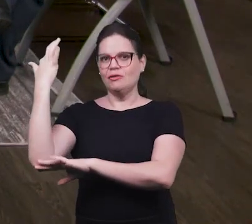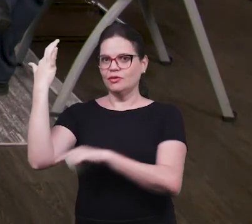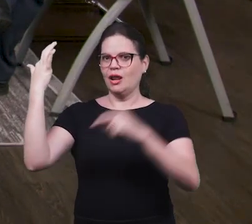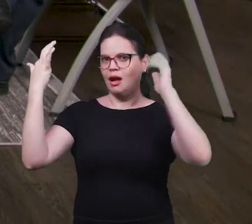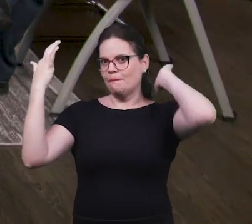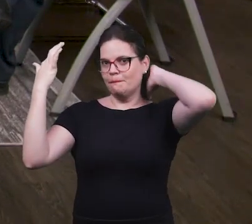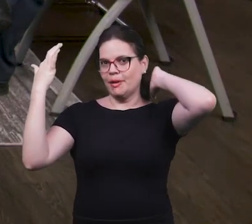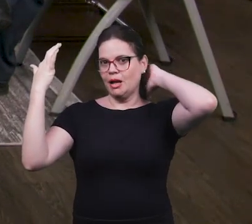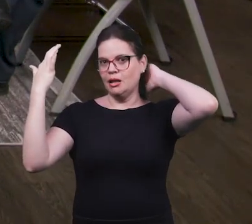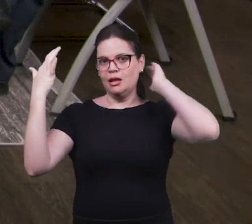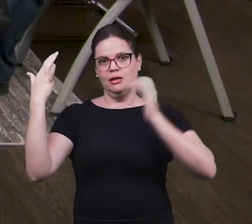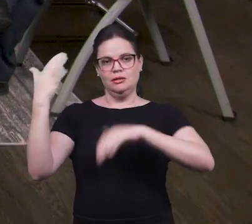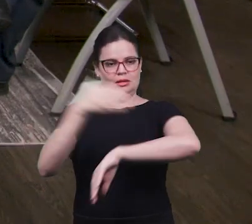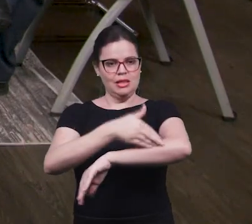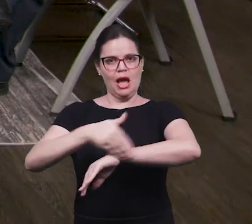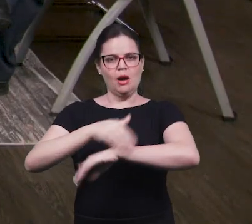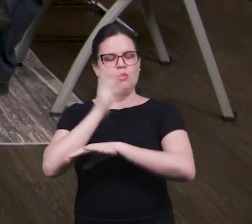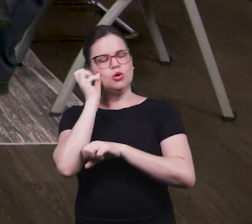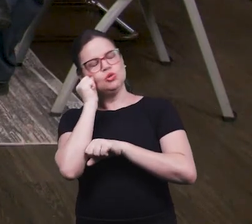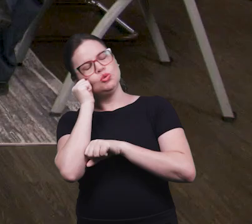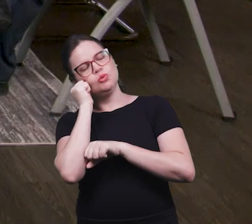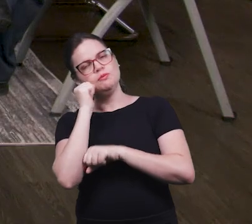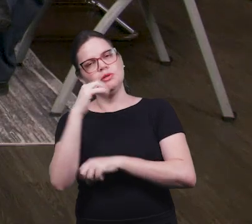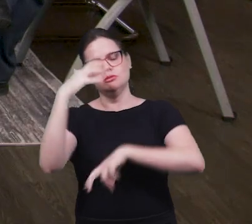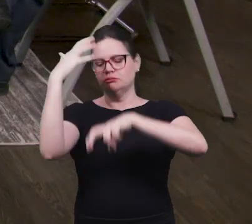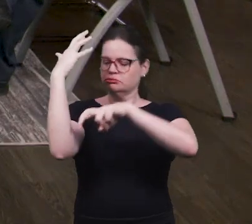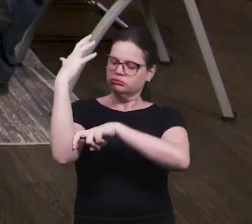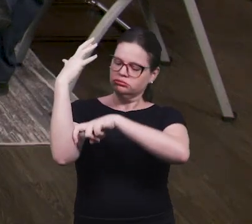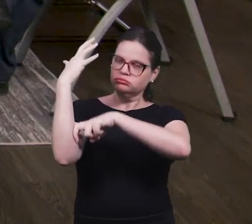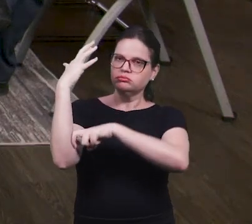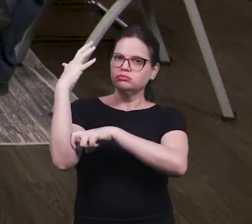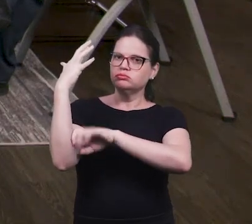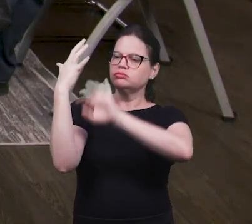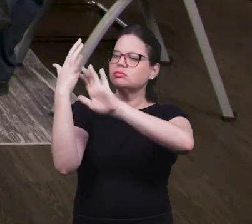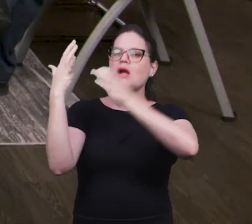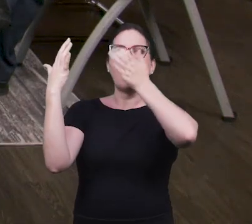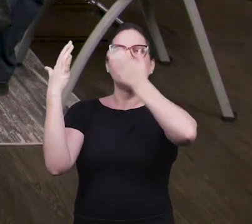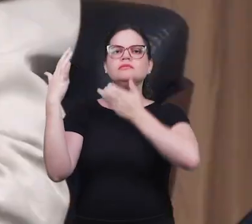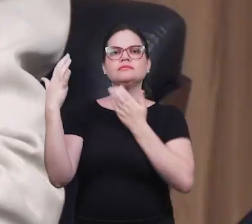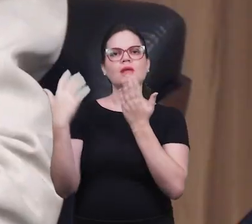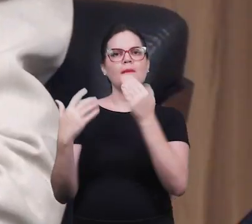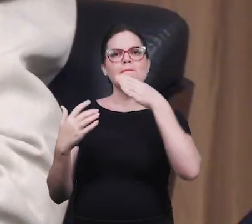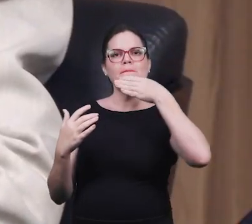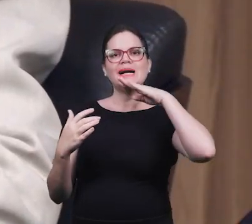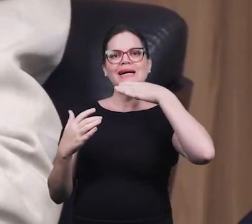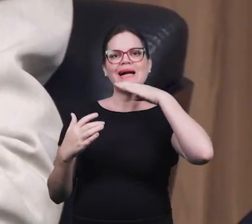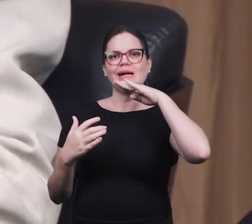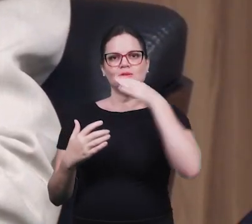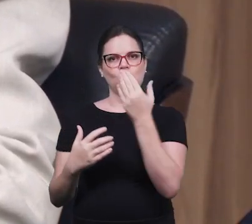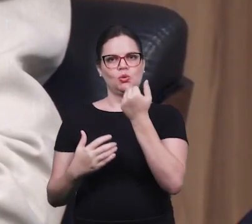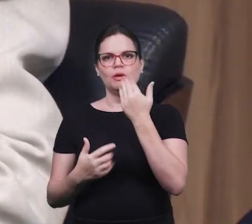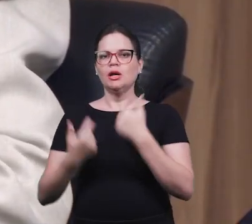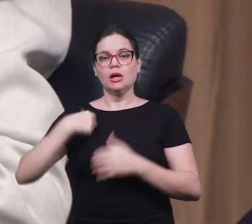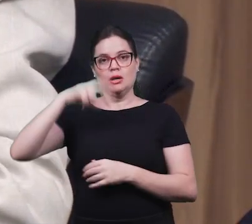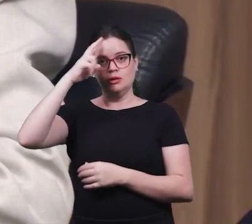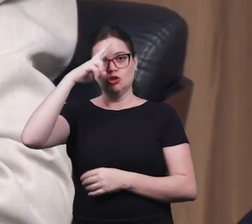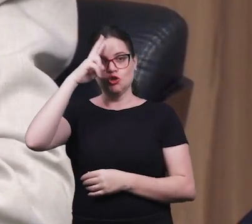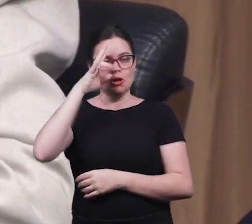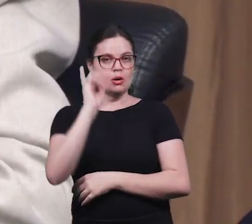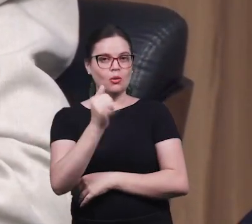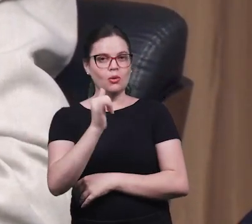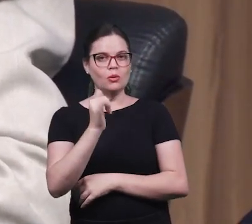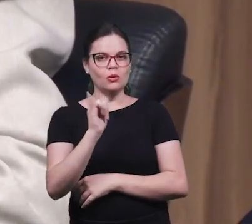E ficam ele na dormia cidade. na rua. Que coisa, hein? Dormia na rua. E ele conta as histórias, né? Ele teve